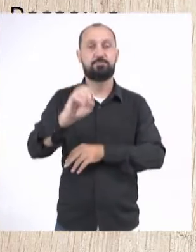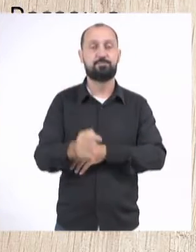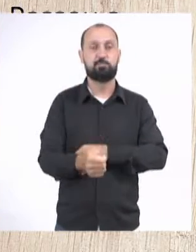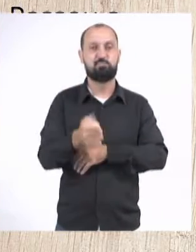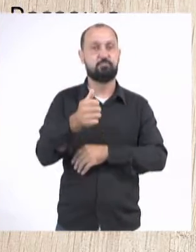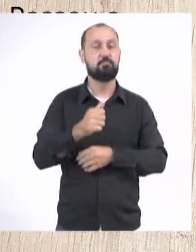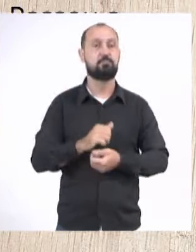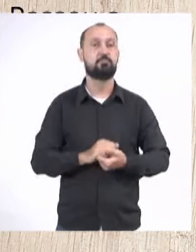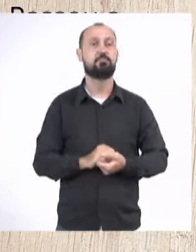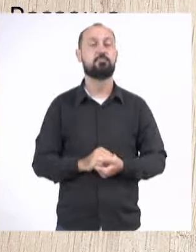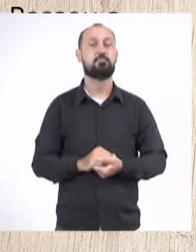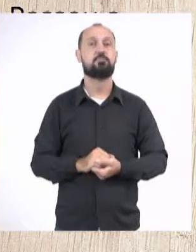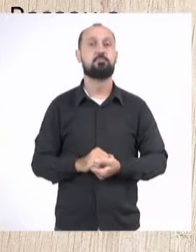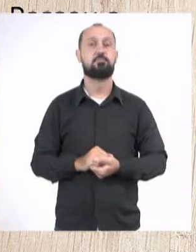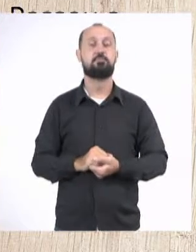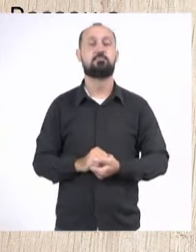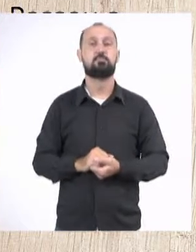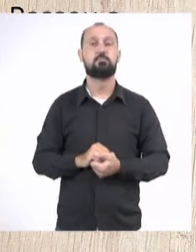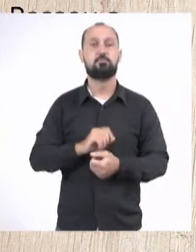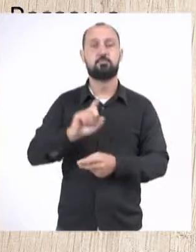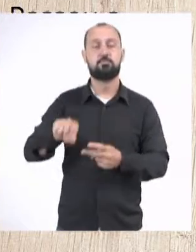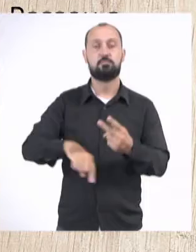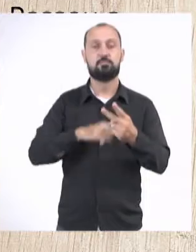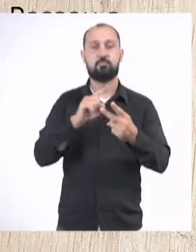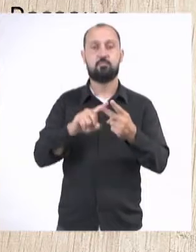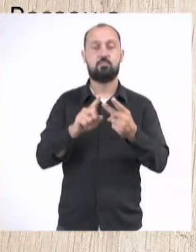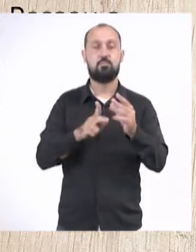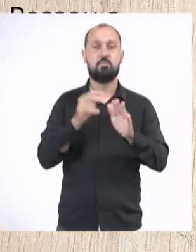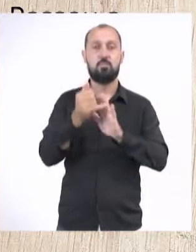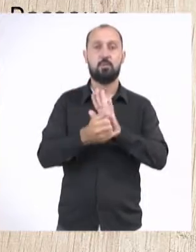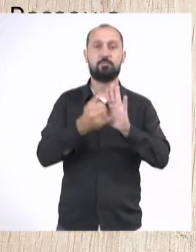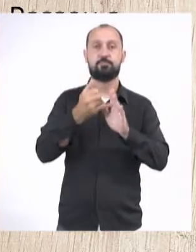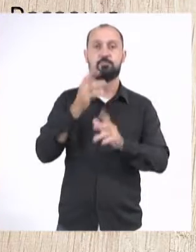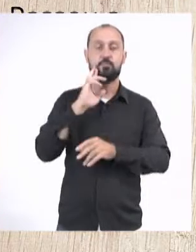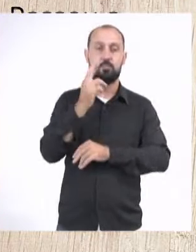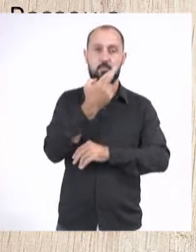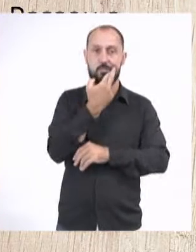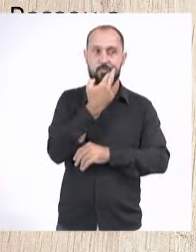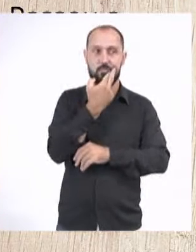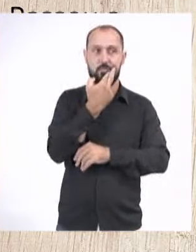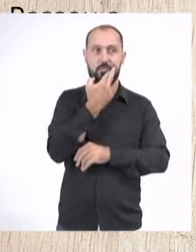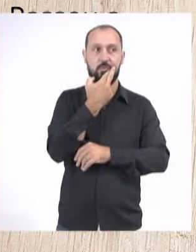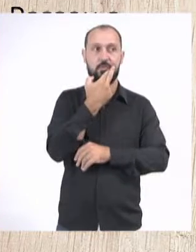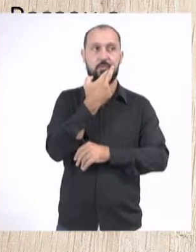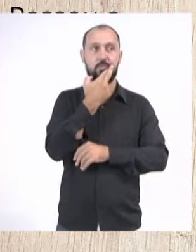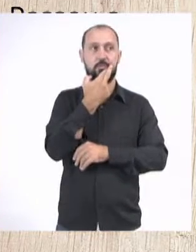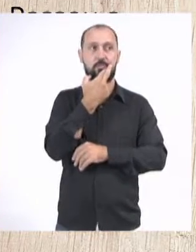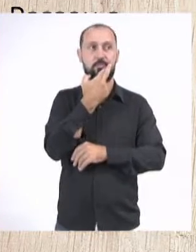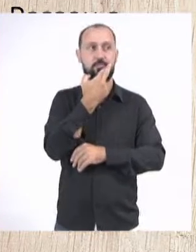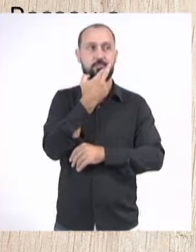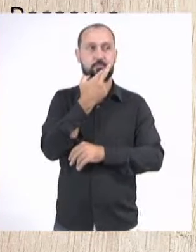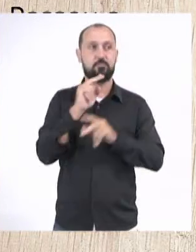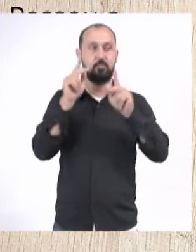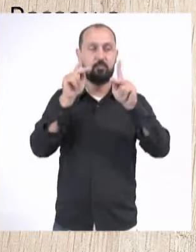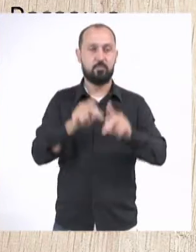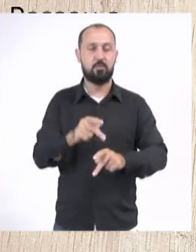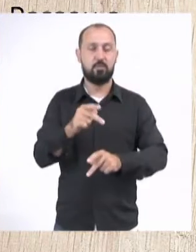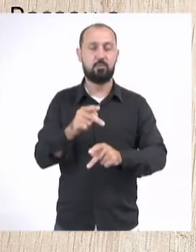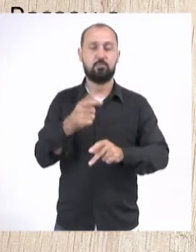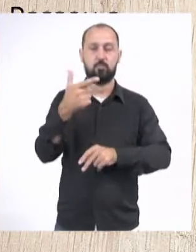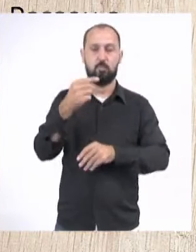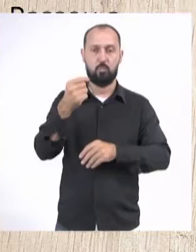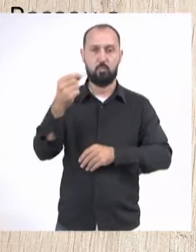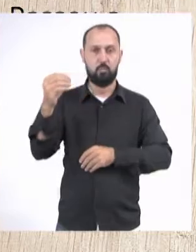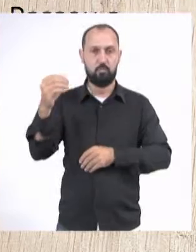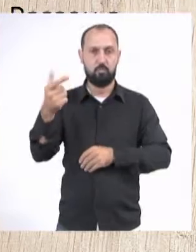centavos. Em seguida, nós temos o programa Restaurante Popular. Ele foi criado em 2002.